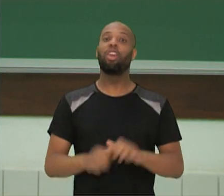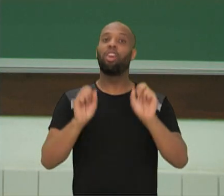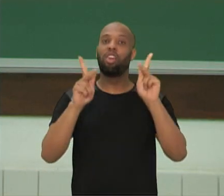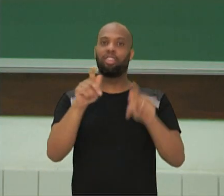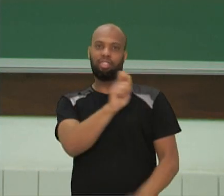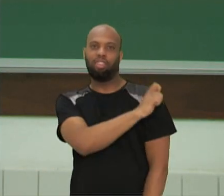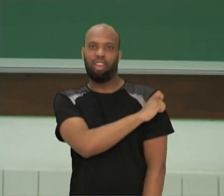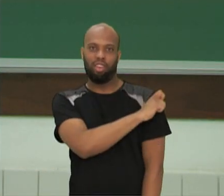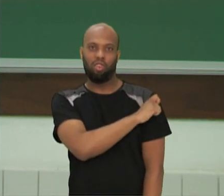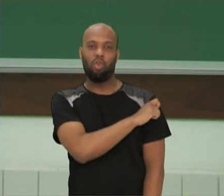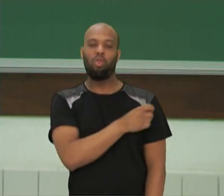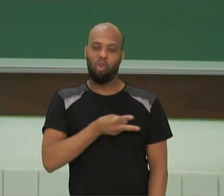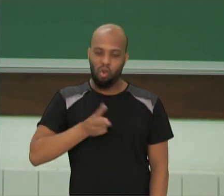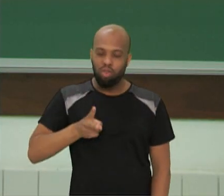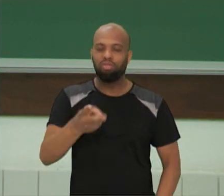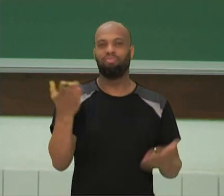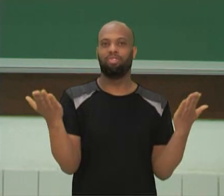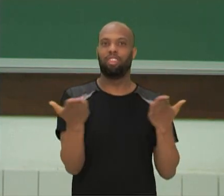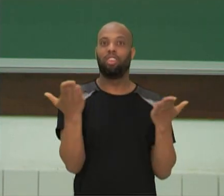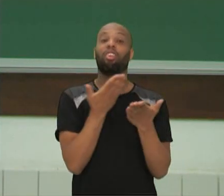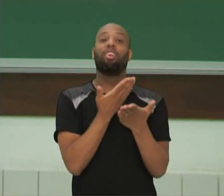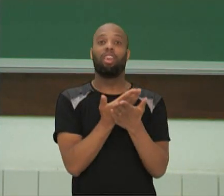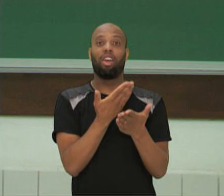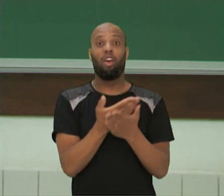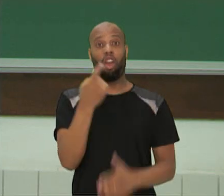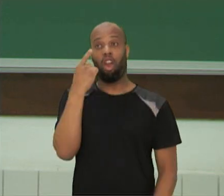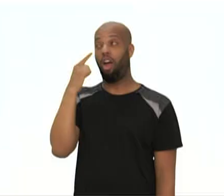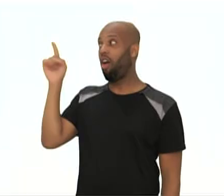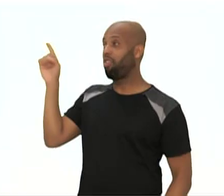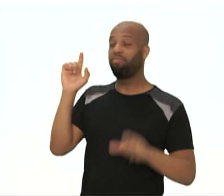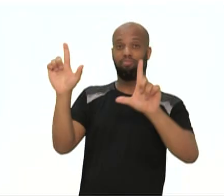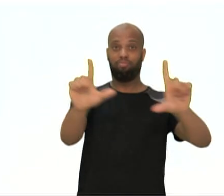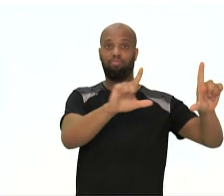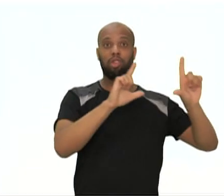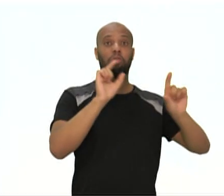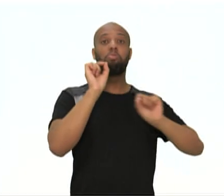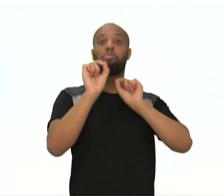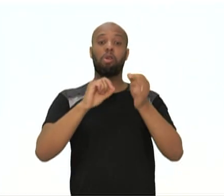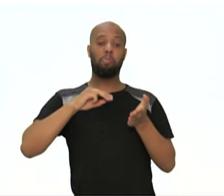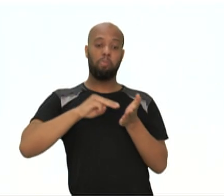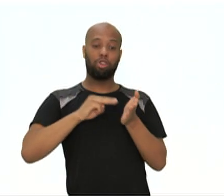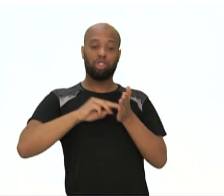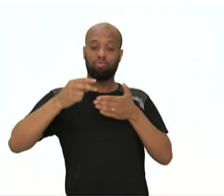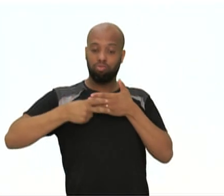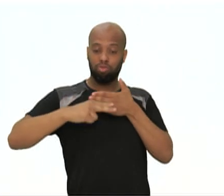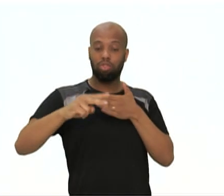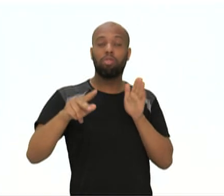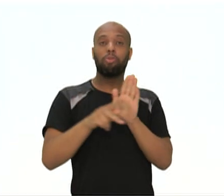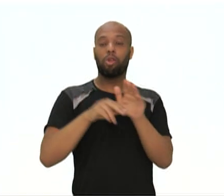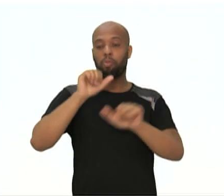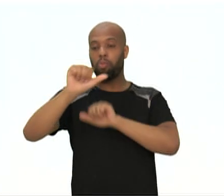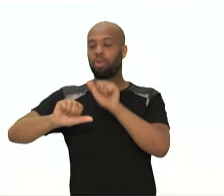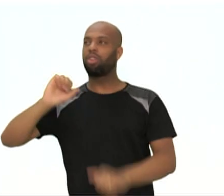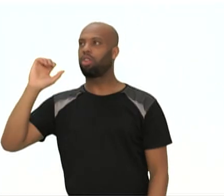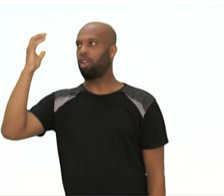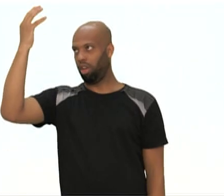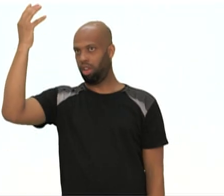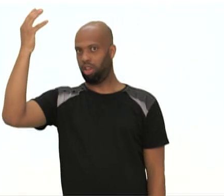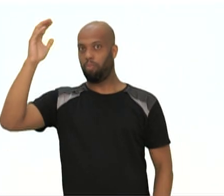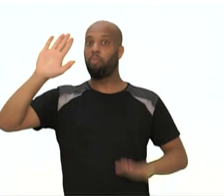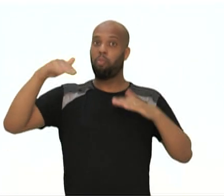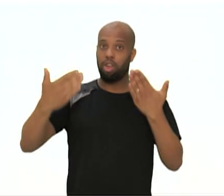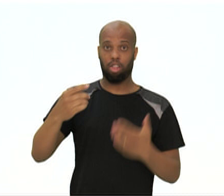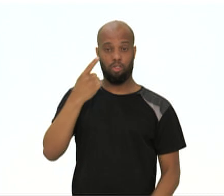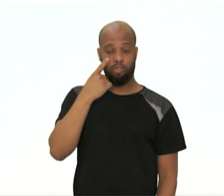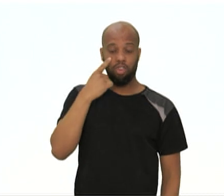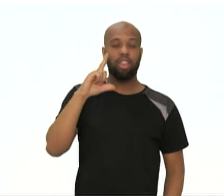Muito bem, estudante. Dando continuidade à nossa aula, veja ali na tela as causas naturais das mudanças climáticas. Então, nós vamos